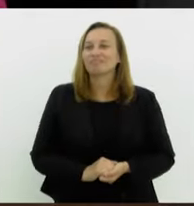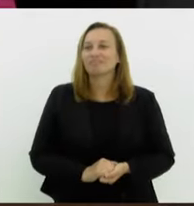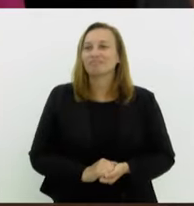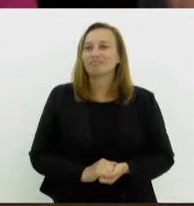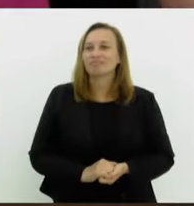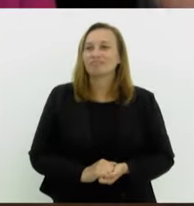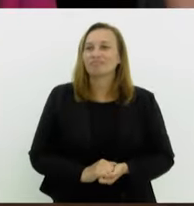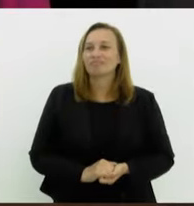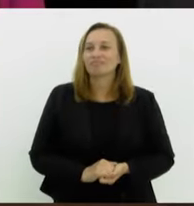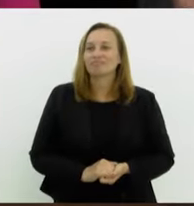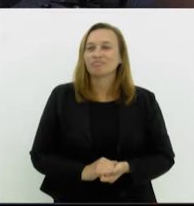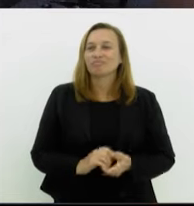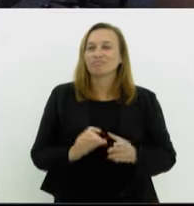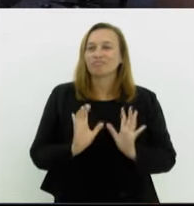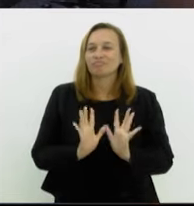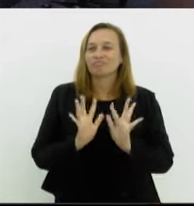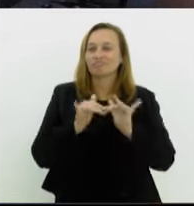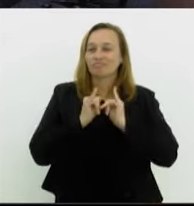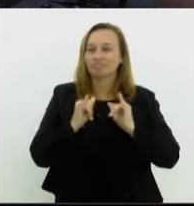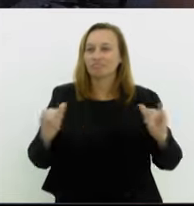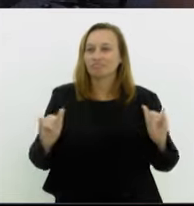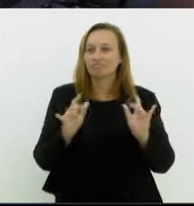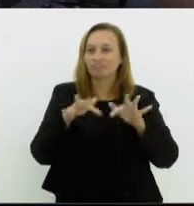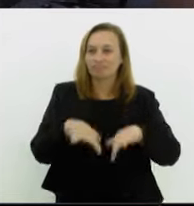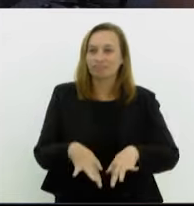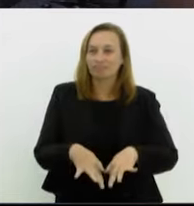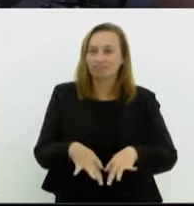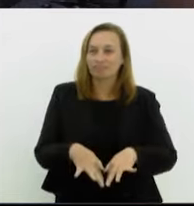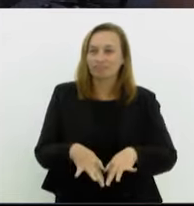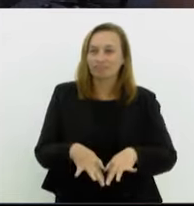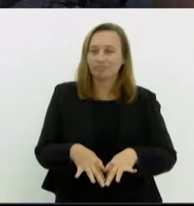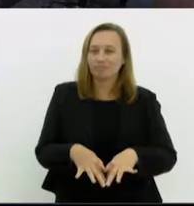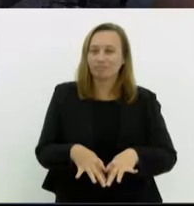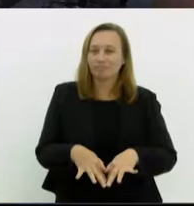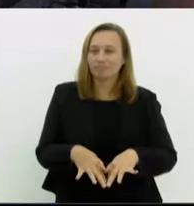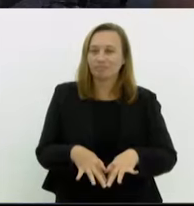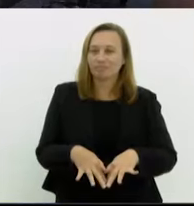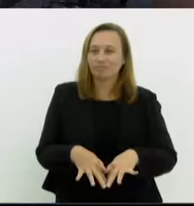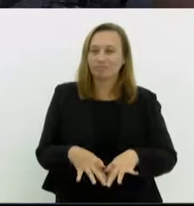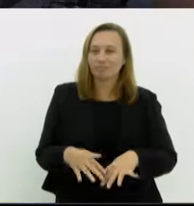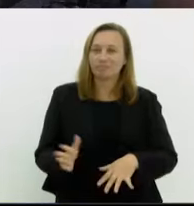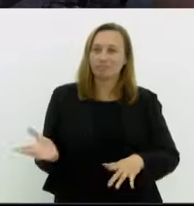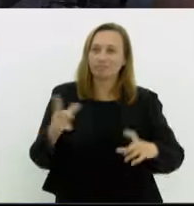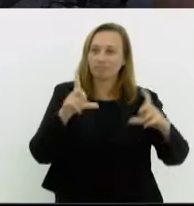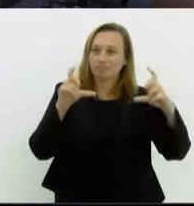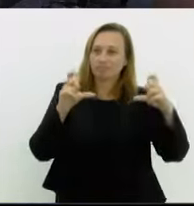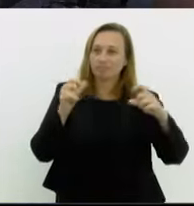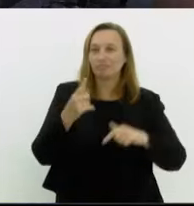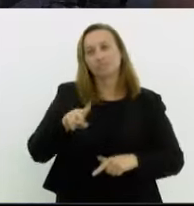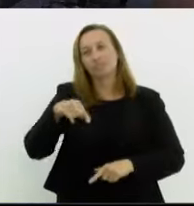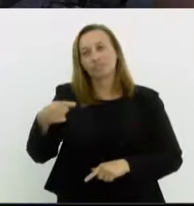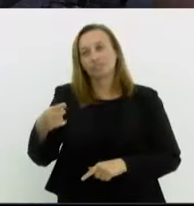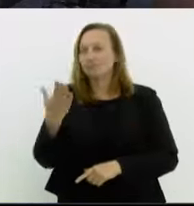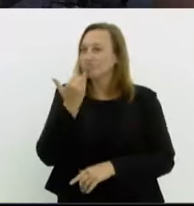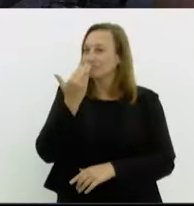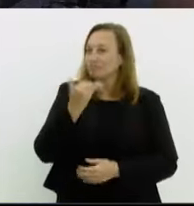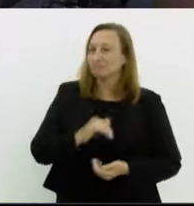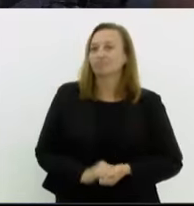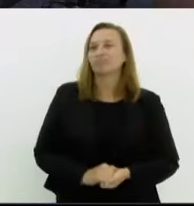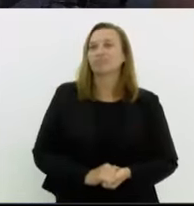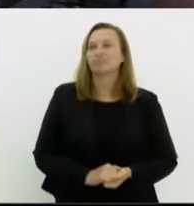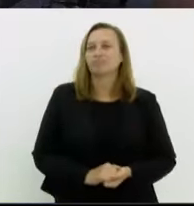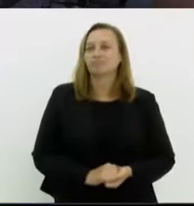posto declaro encerrado essa sessão e vamos para foto depois subamos e